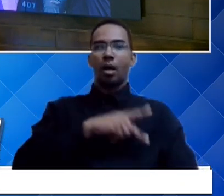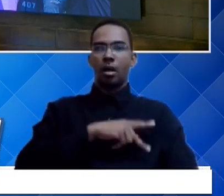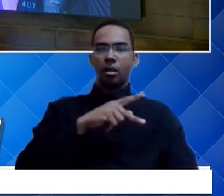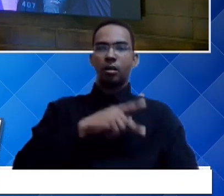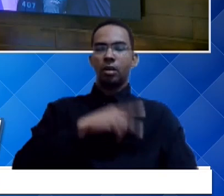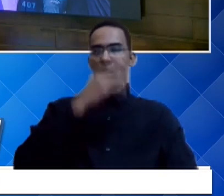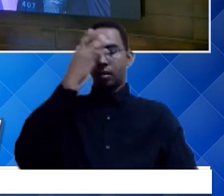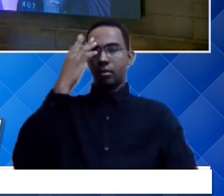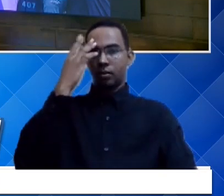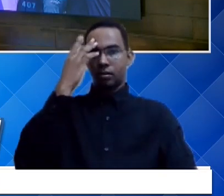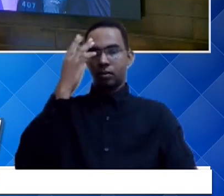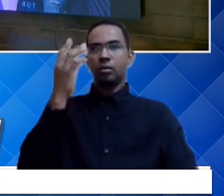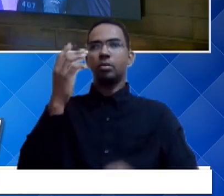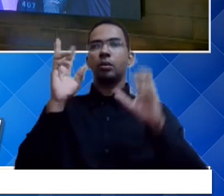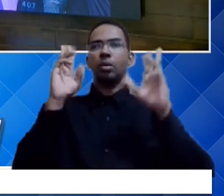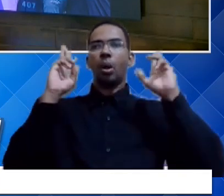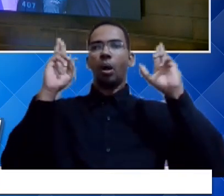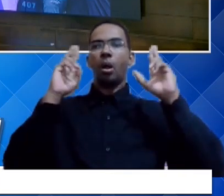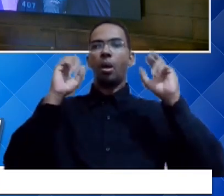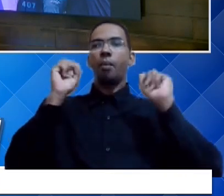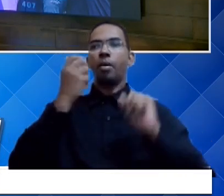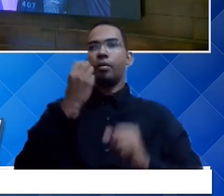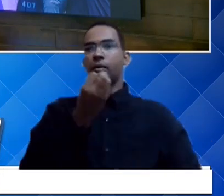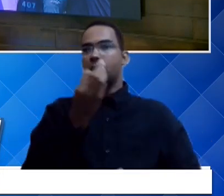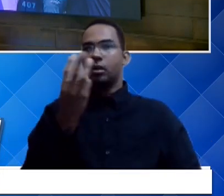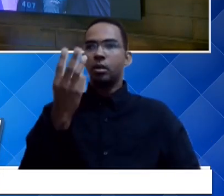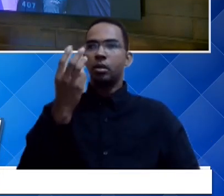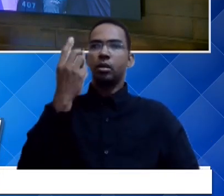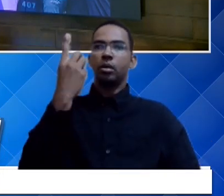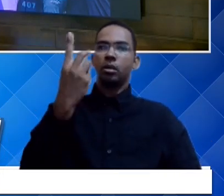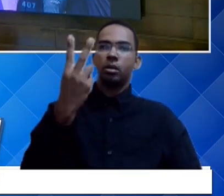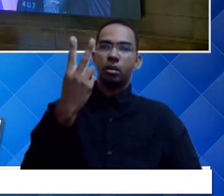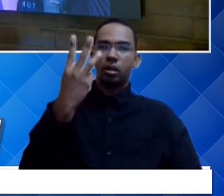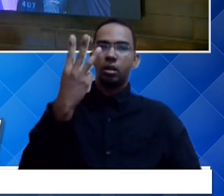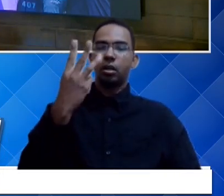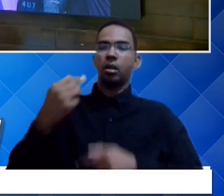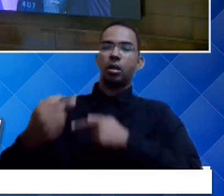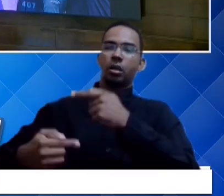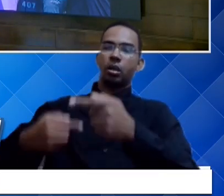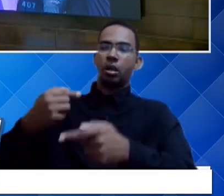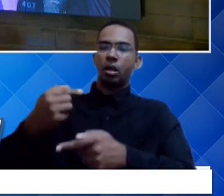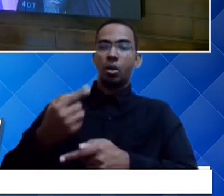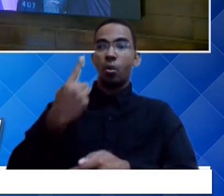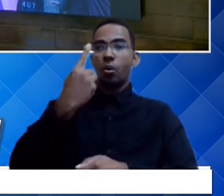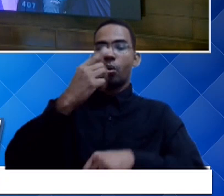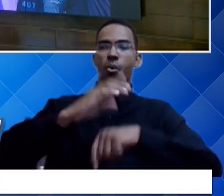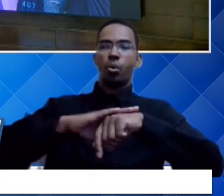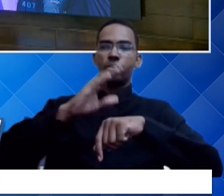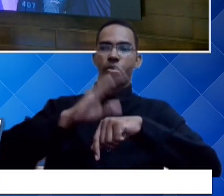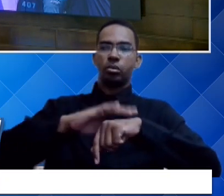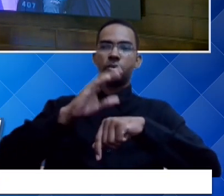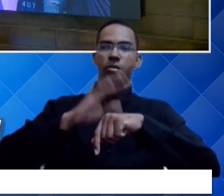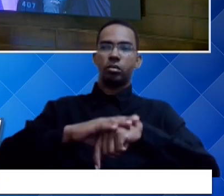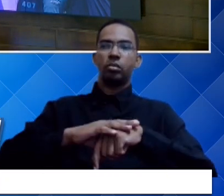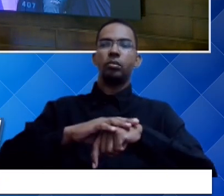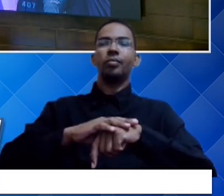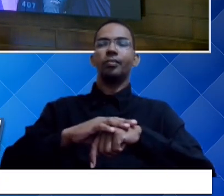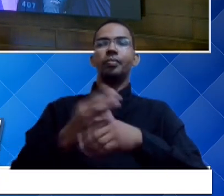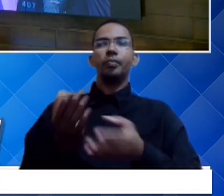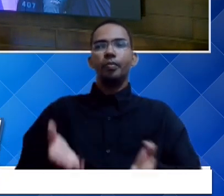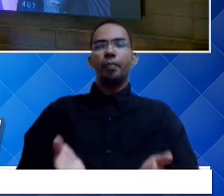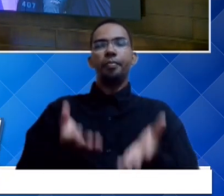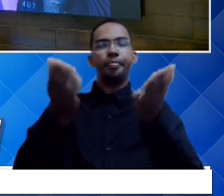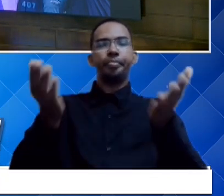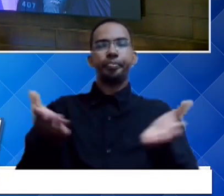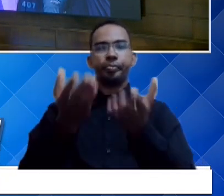torcedores, podemos ver três ou mais gerações em um único momento ali, levando o time para